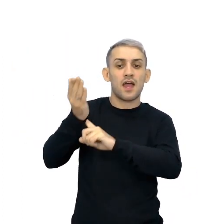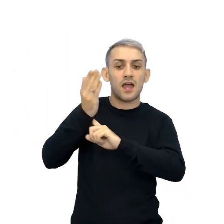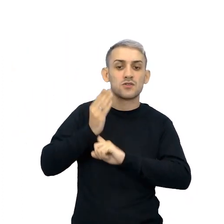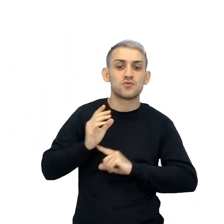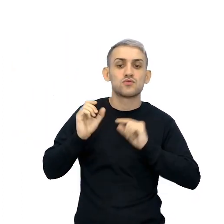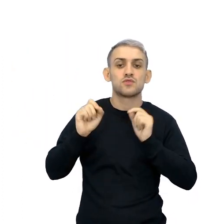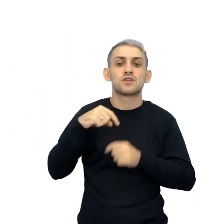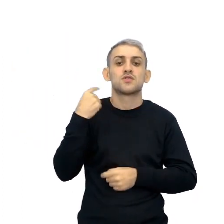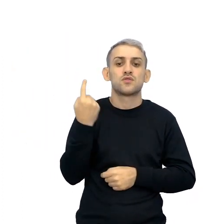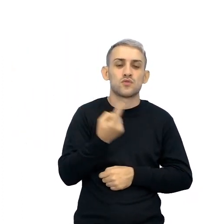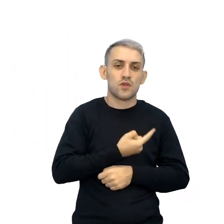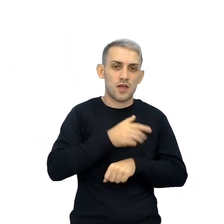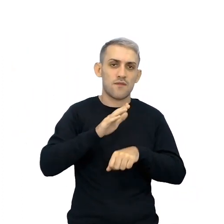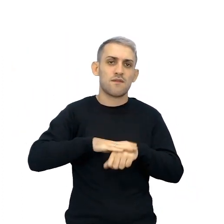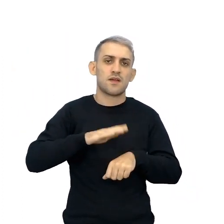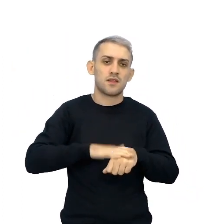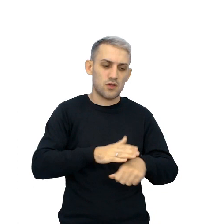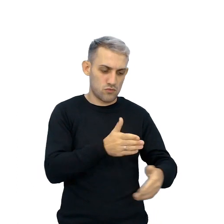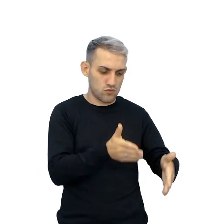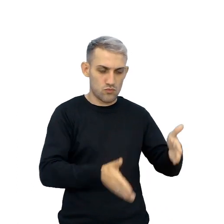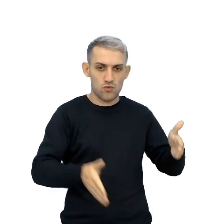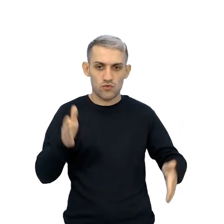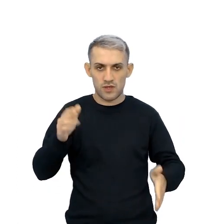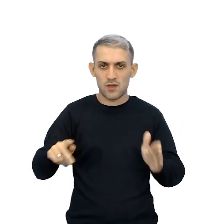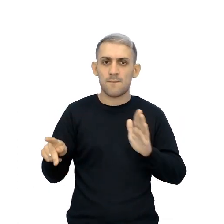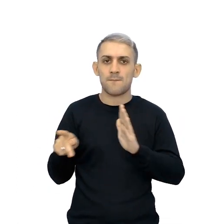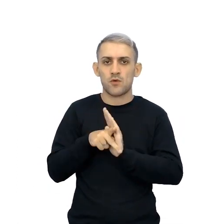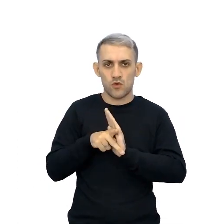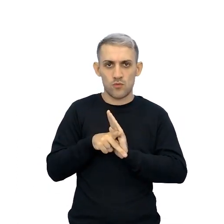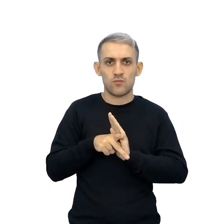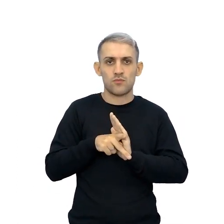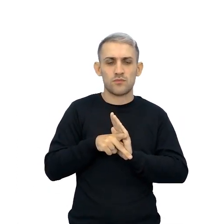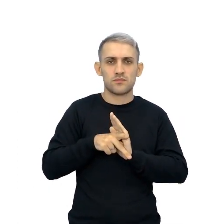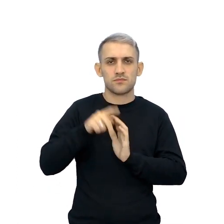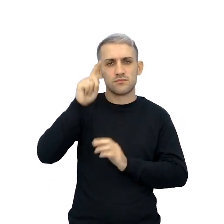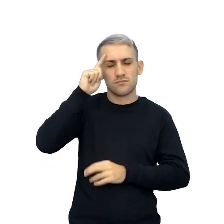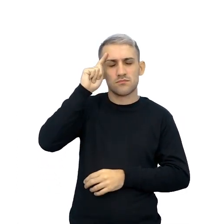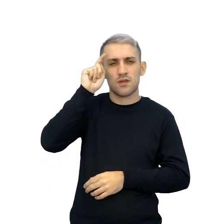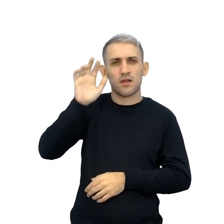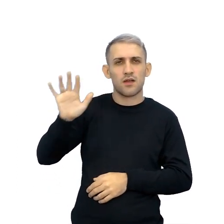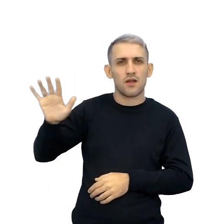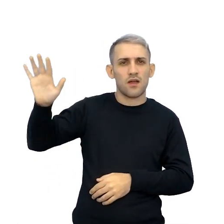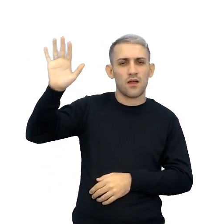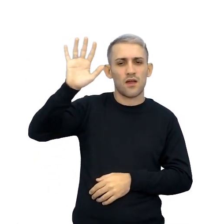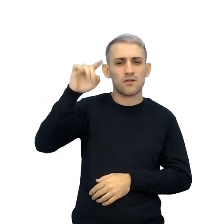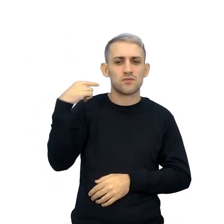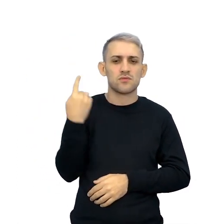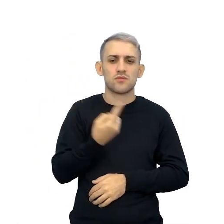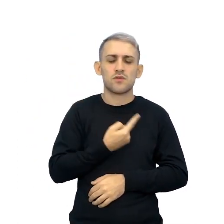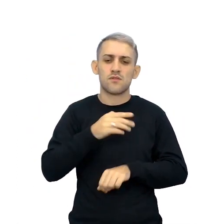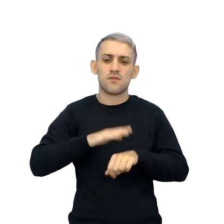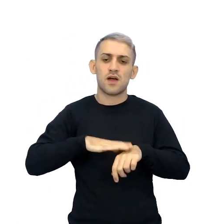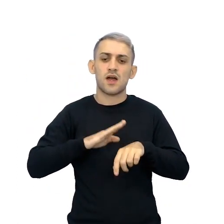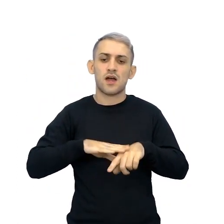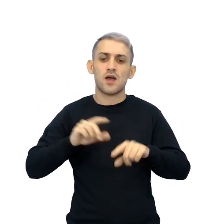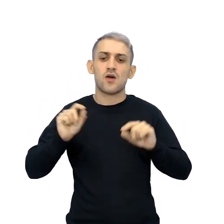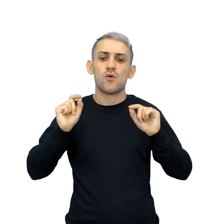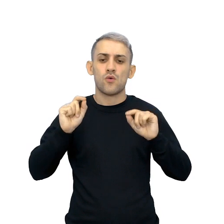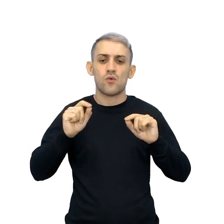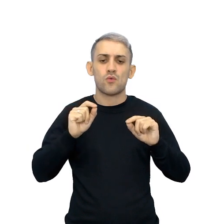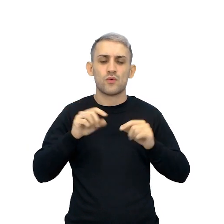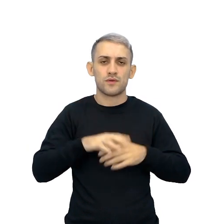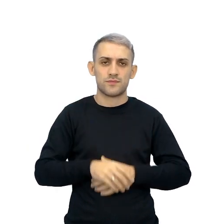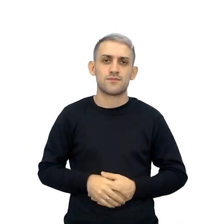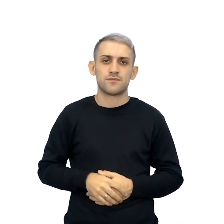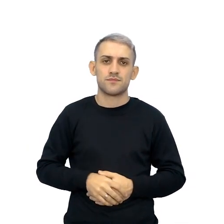a estabelecer esse processo da imagem mental. Essa imagem mental, ela faz com que nós passamos a ter,